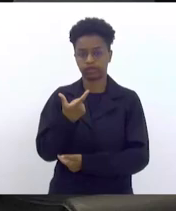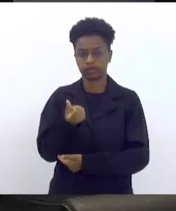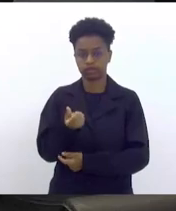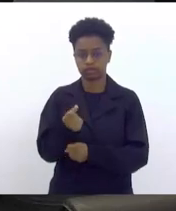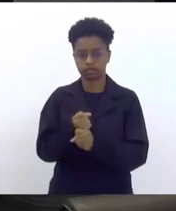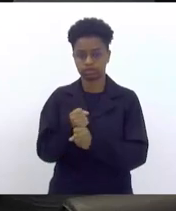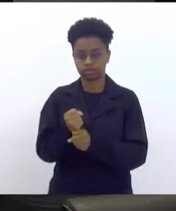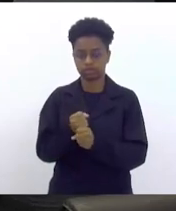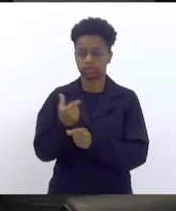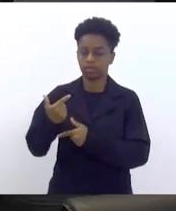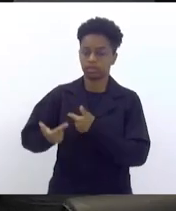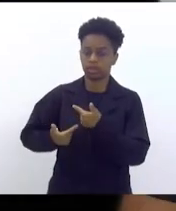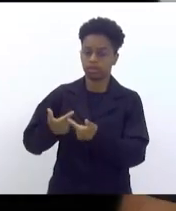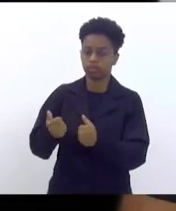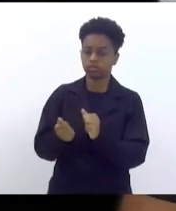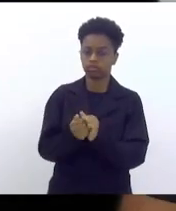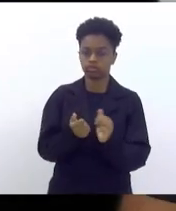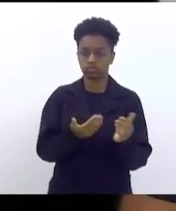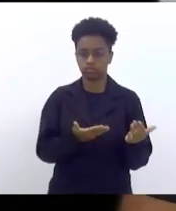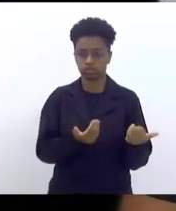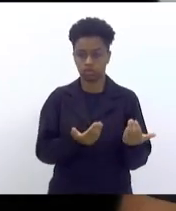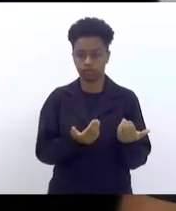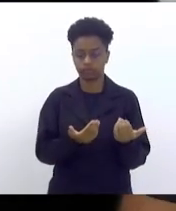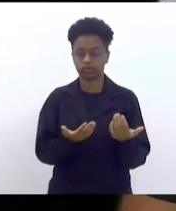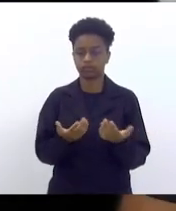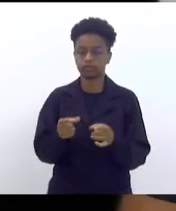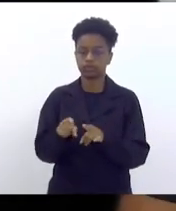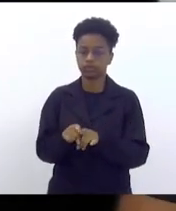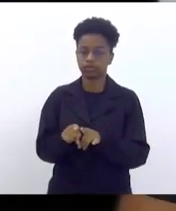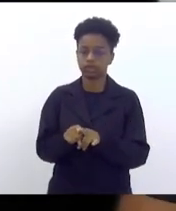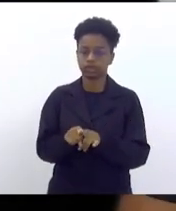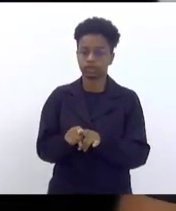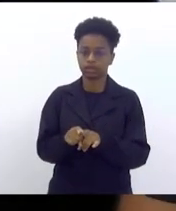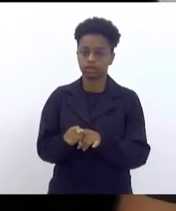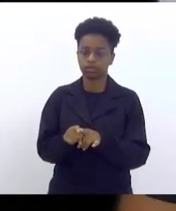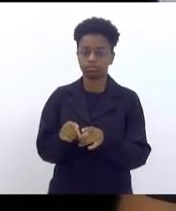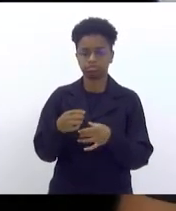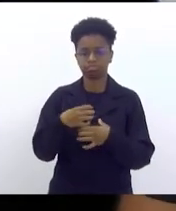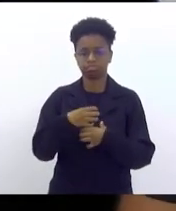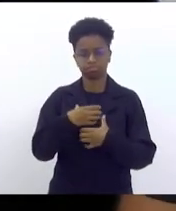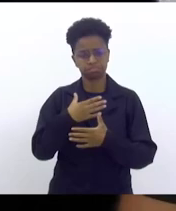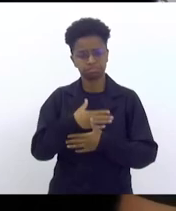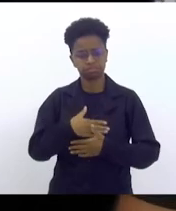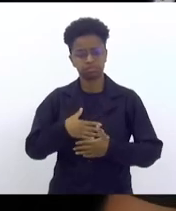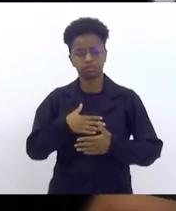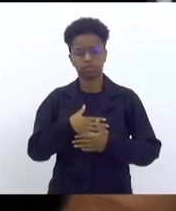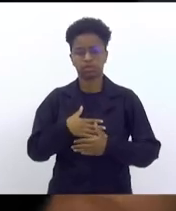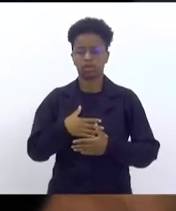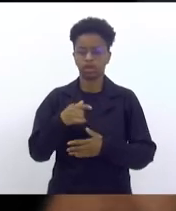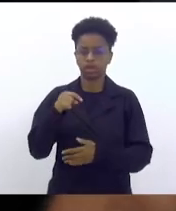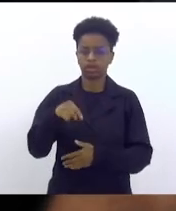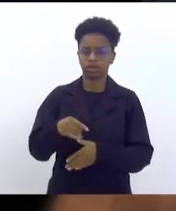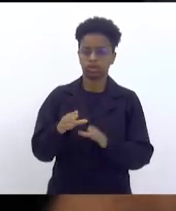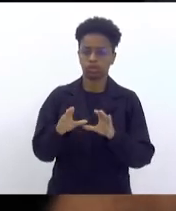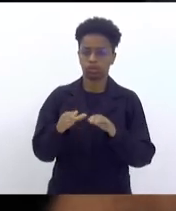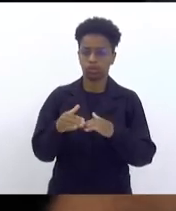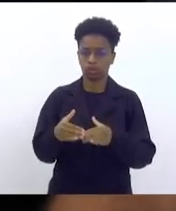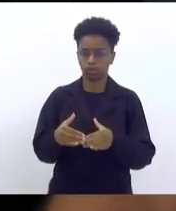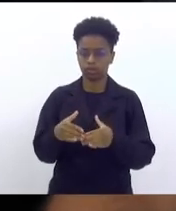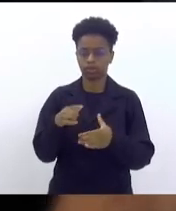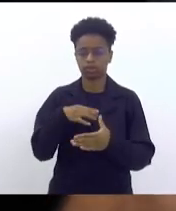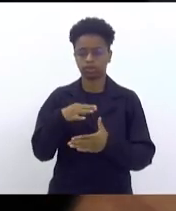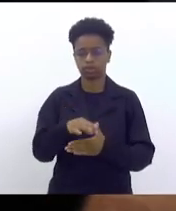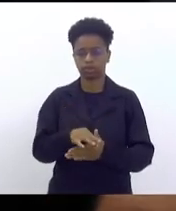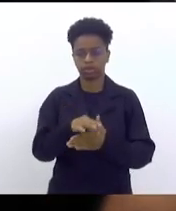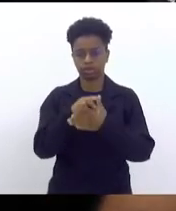trabalhando com jovens e é muito muito salutar essa comissão liderada